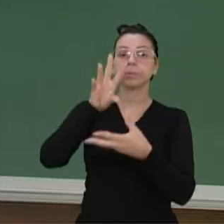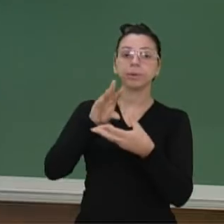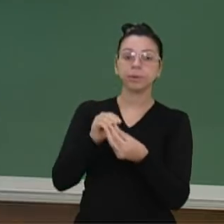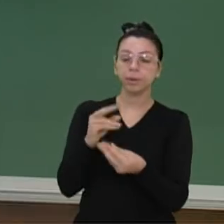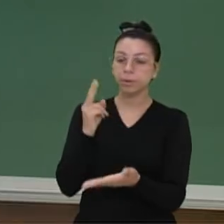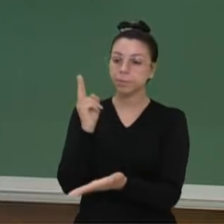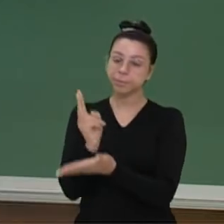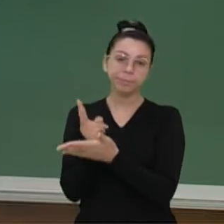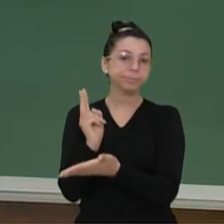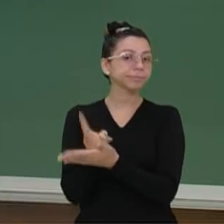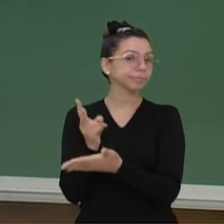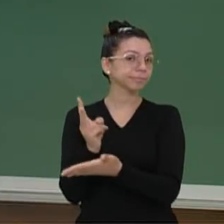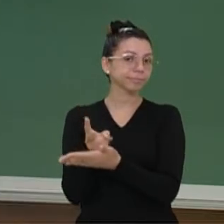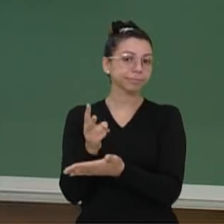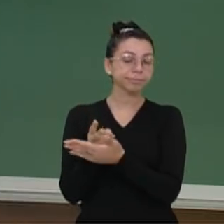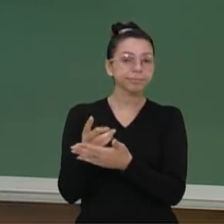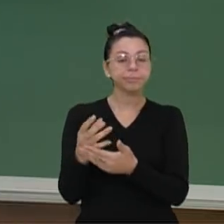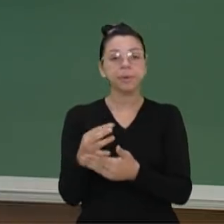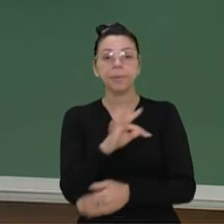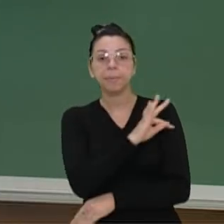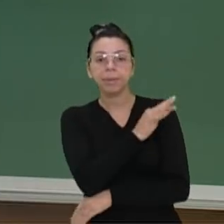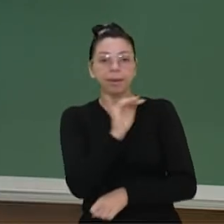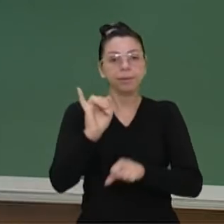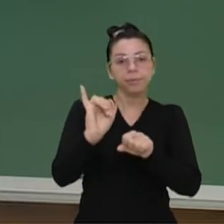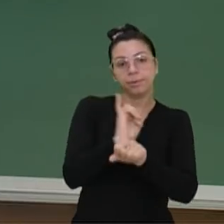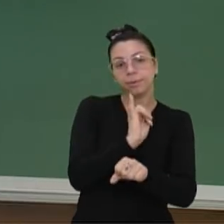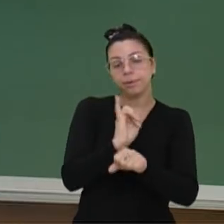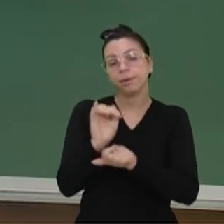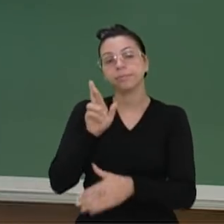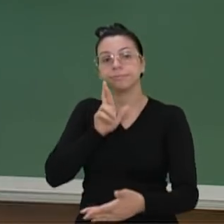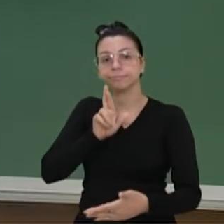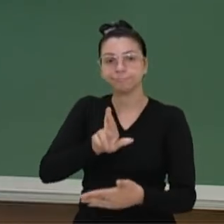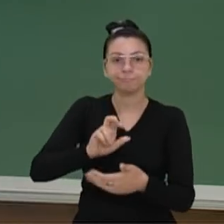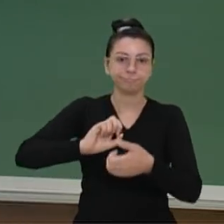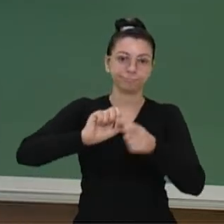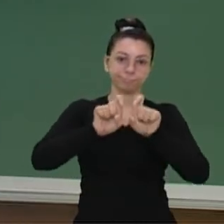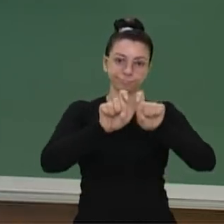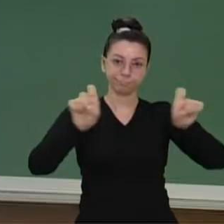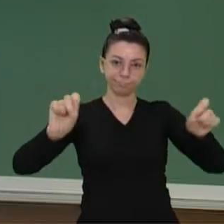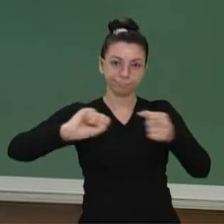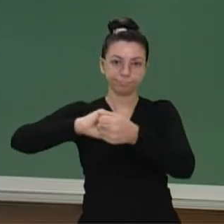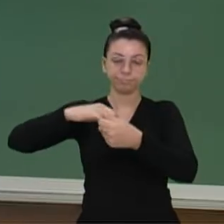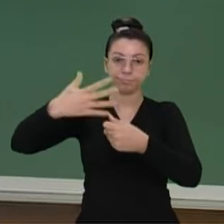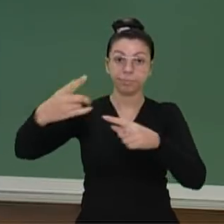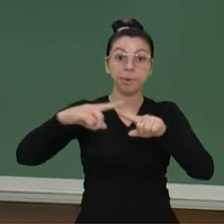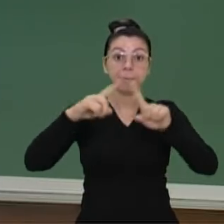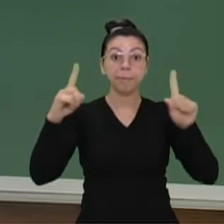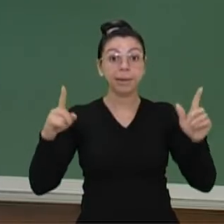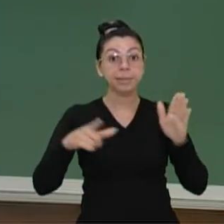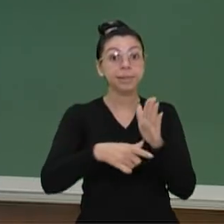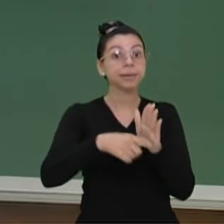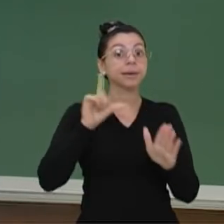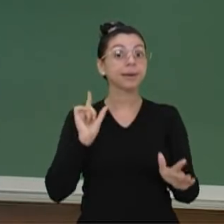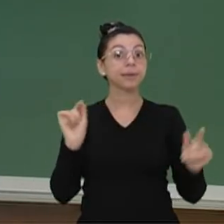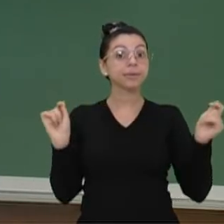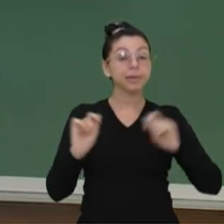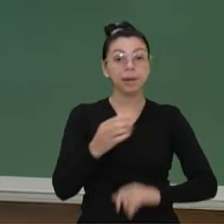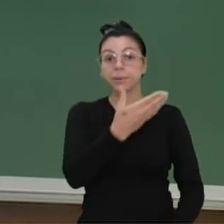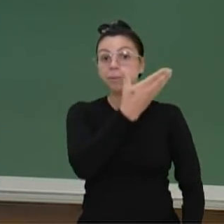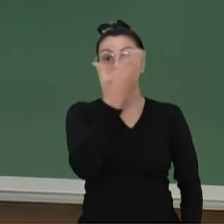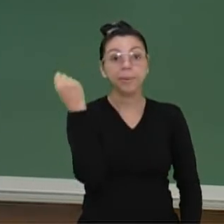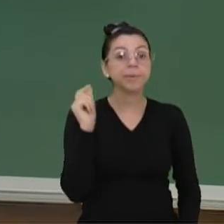seguir com um raciocínio, uma técnica de resolver equação exponencial. Mas antes, não